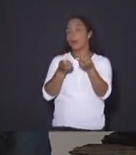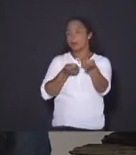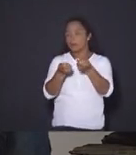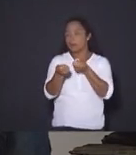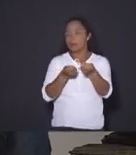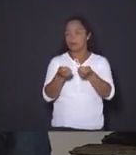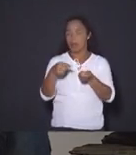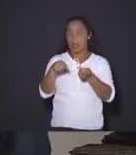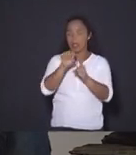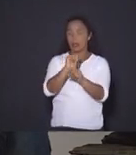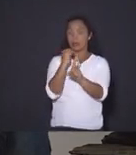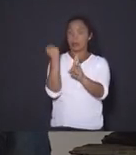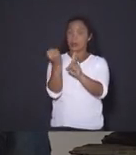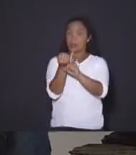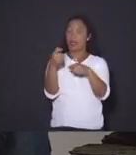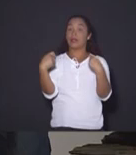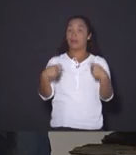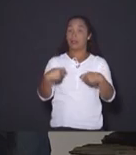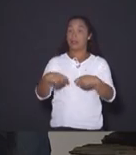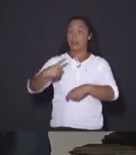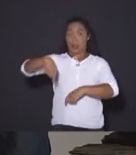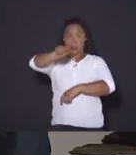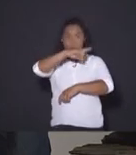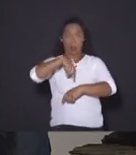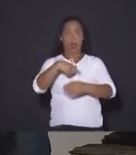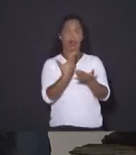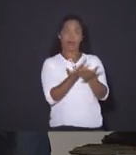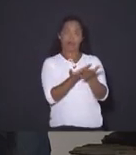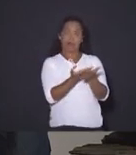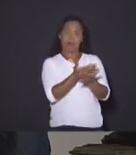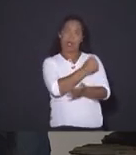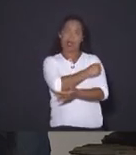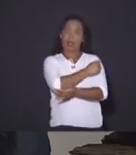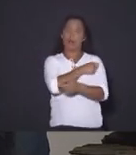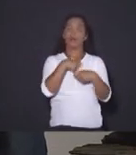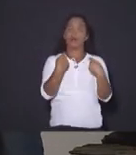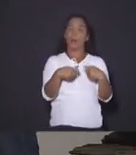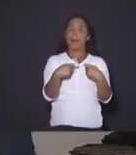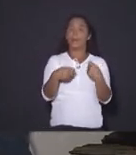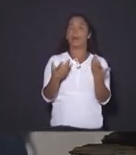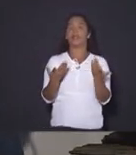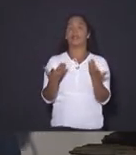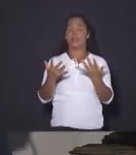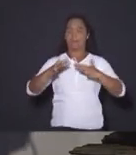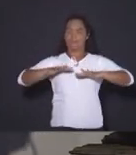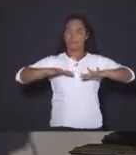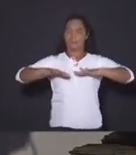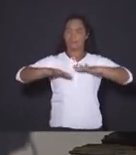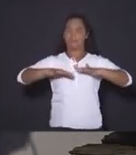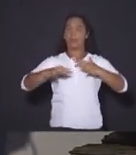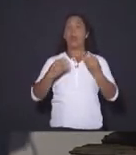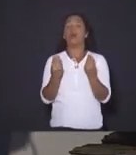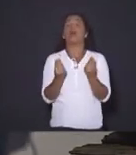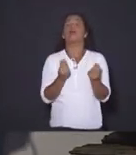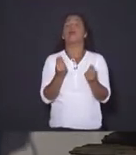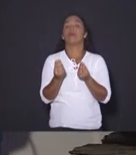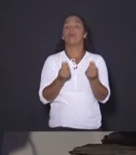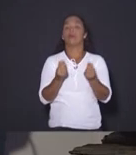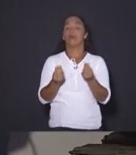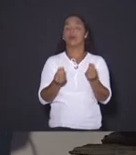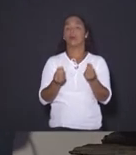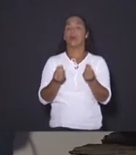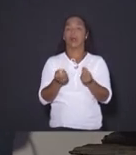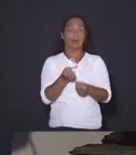precisa fazer que a os doentes precisam fazer frente à a ação que é